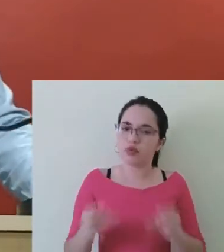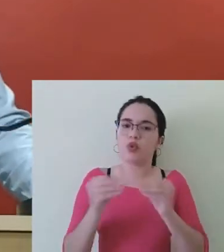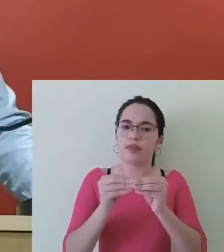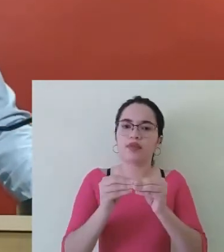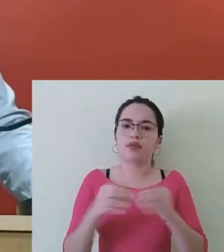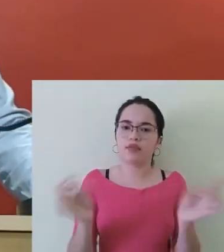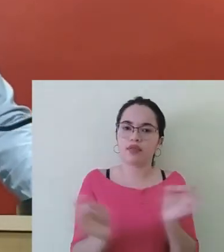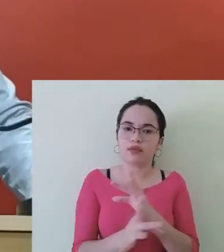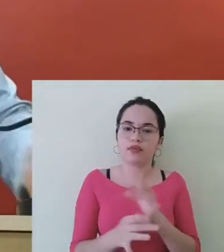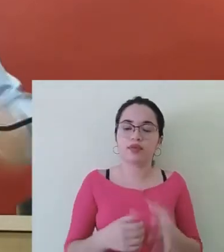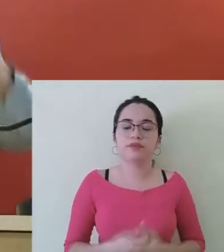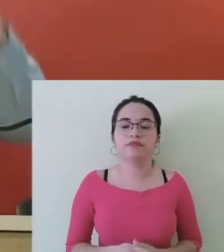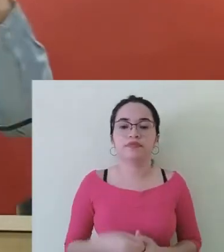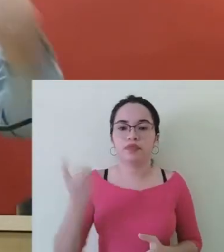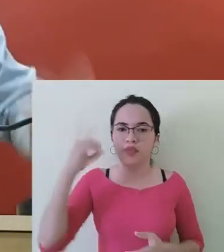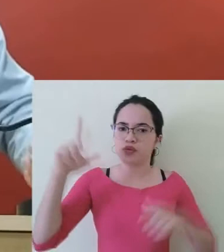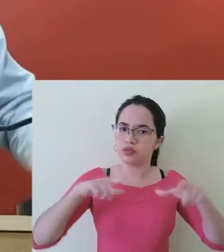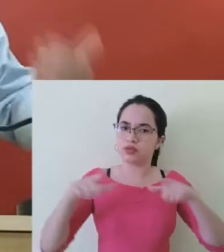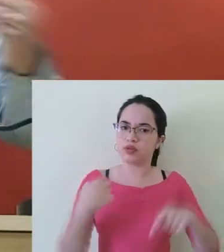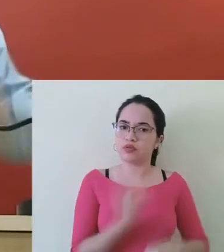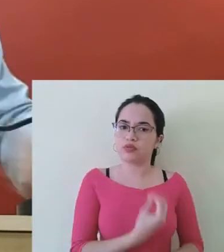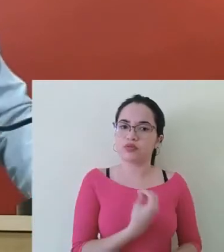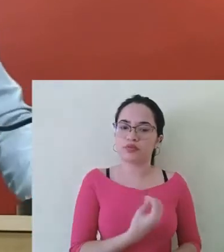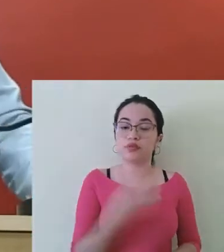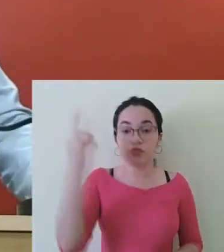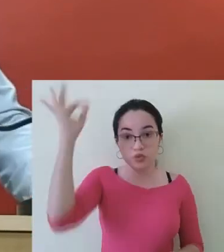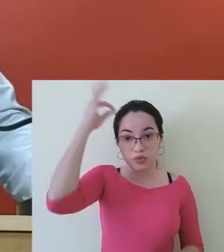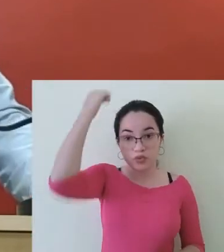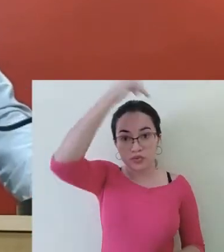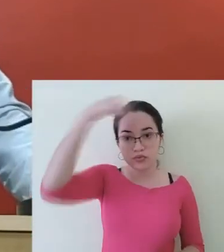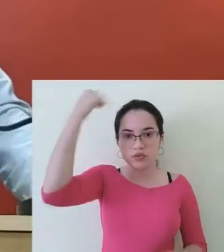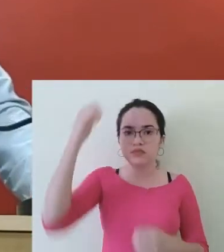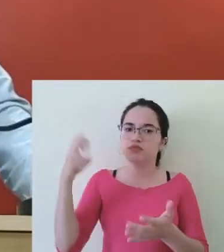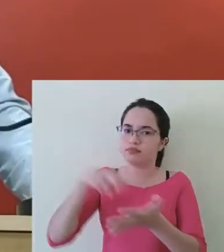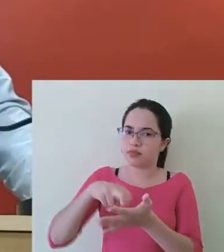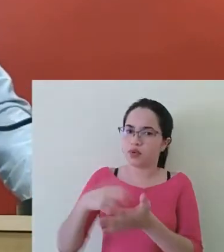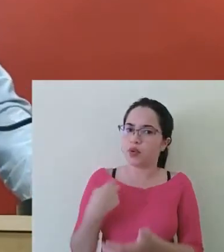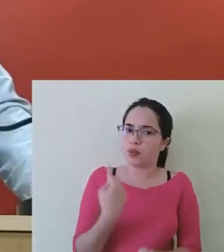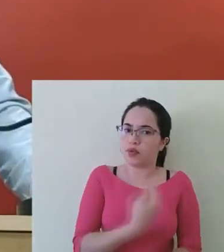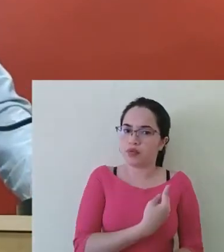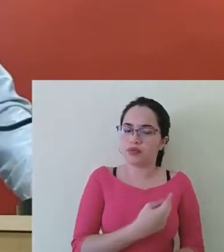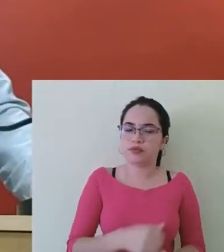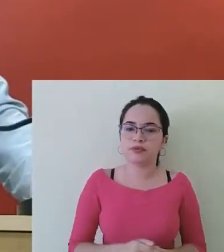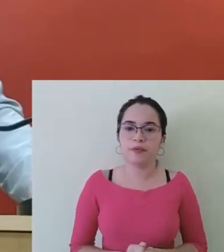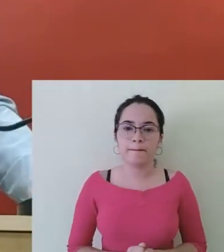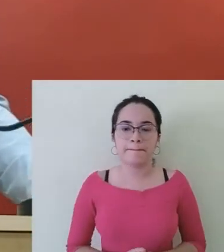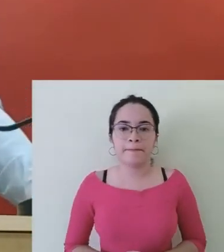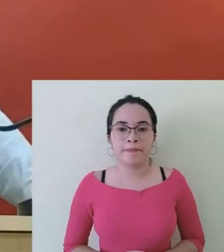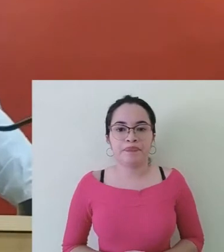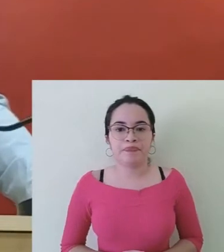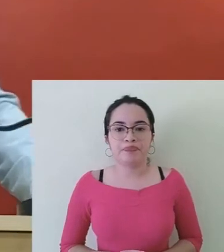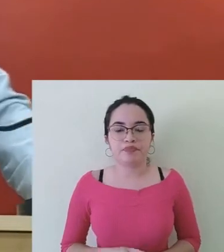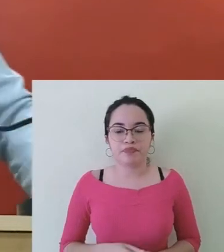na nossa vida. Paulo diz que o Espírito Santo intercede por nós com gemidos